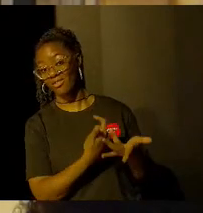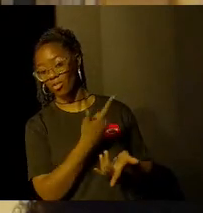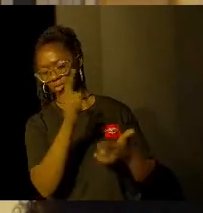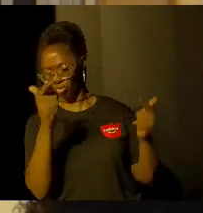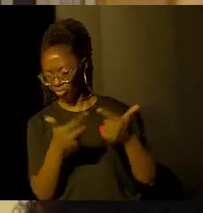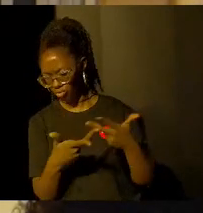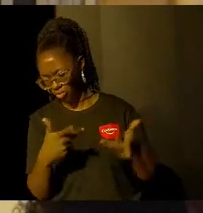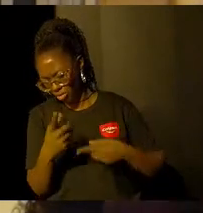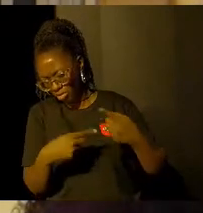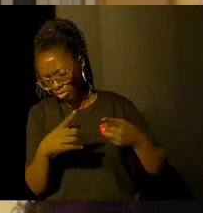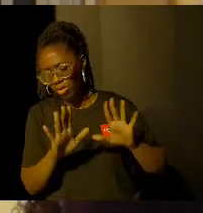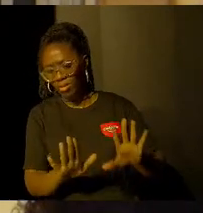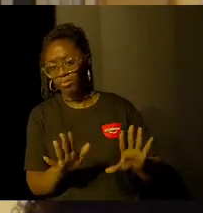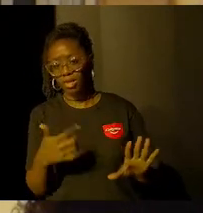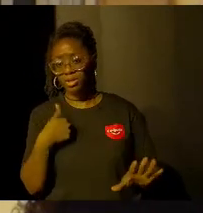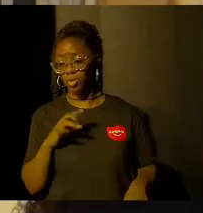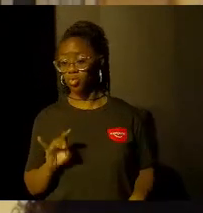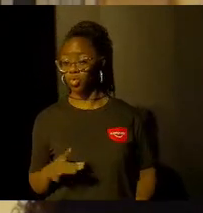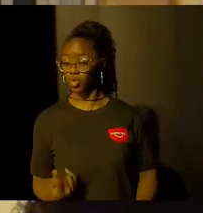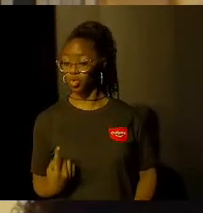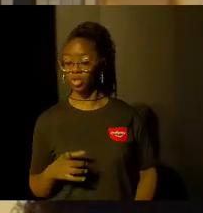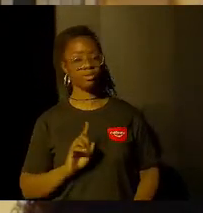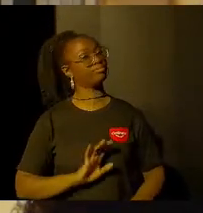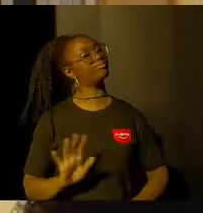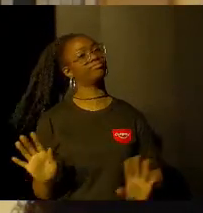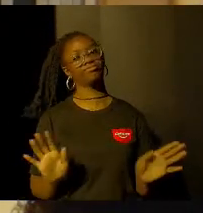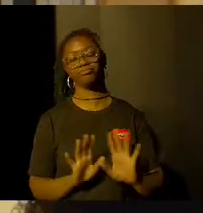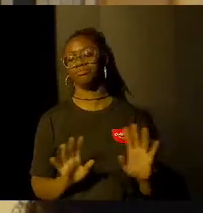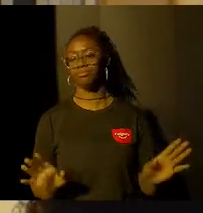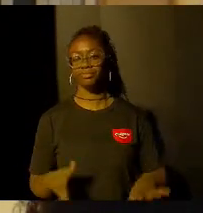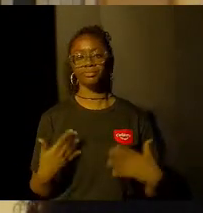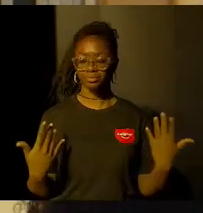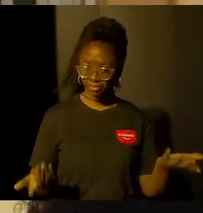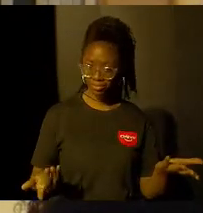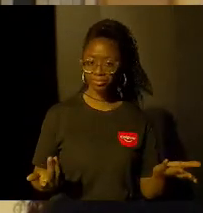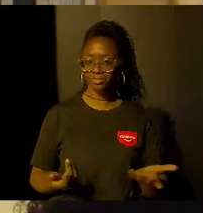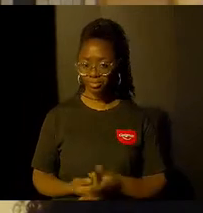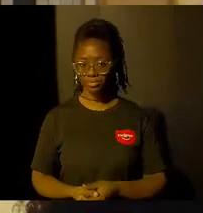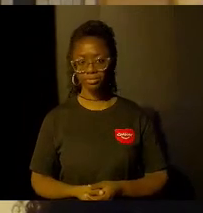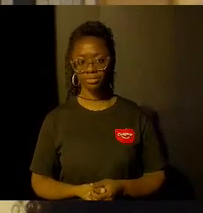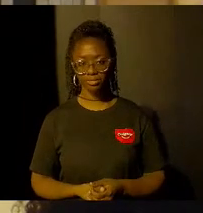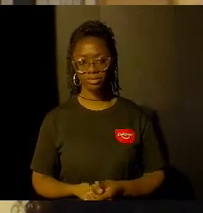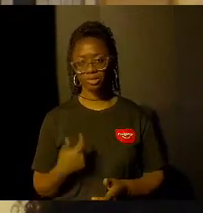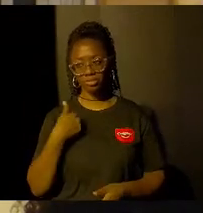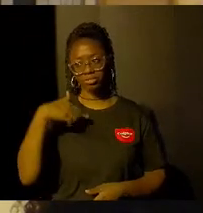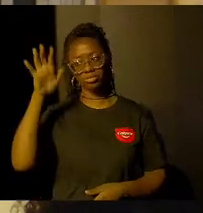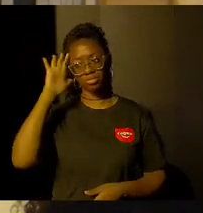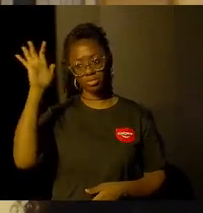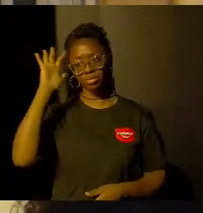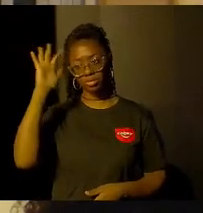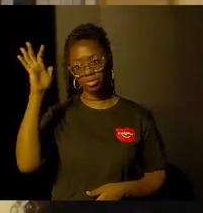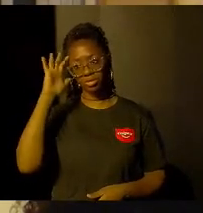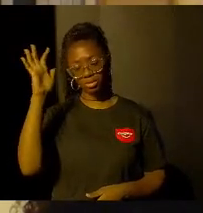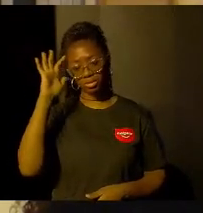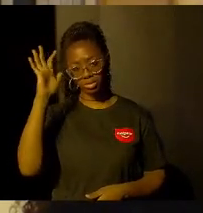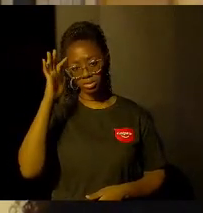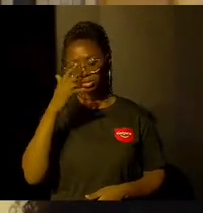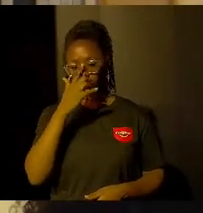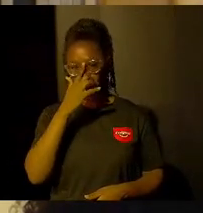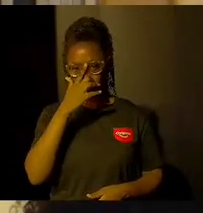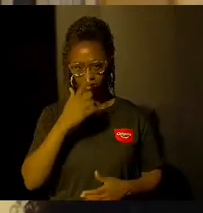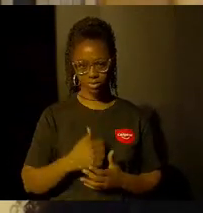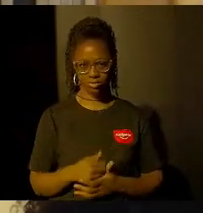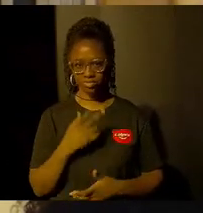eu sei que eu não tô sozinha né E aí eu fico eu fiquei pensando muito quando a gente falar